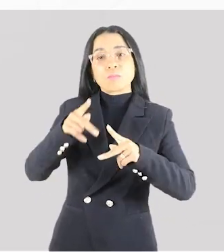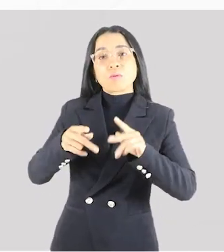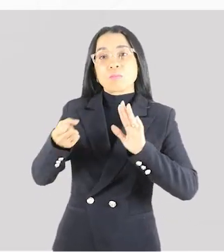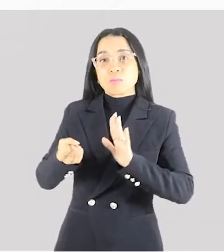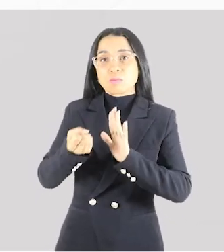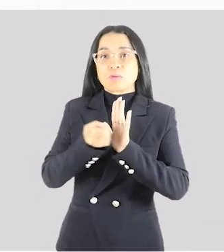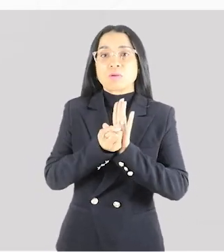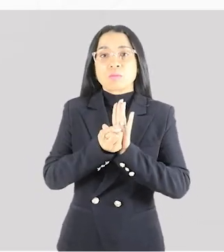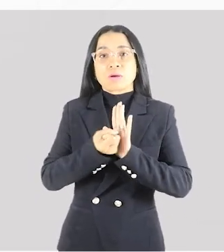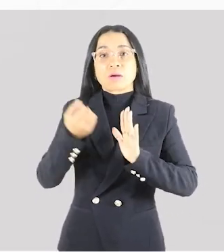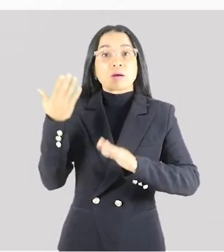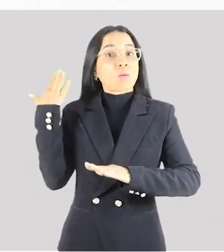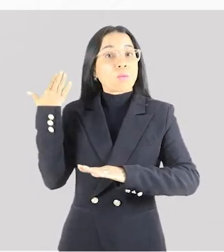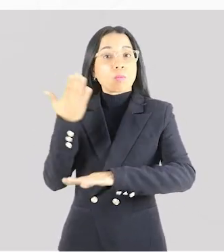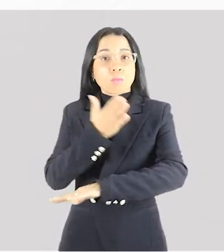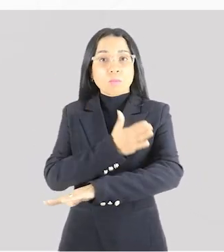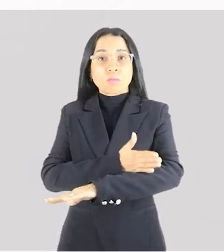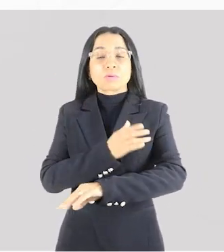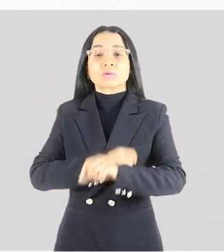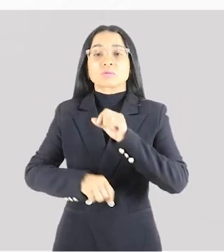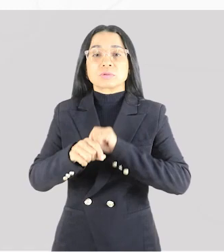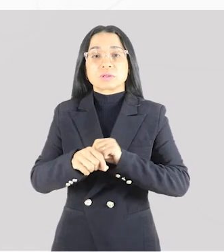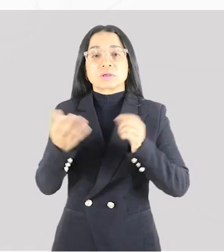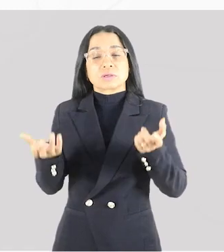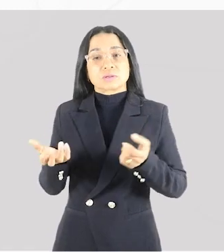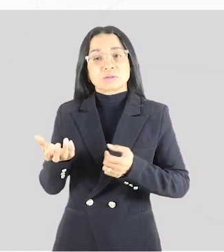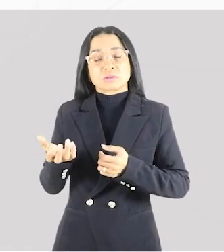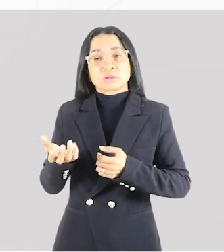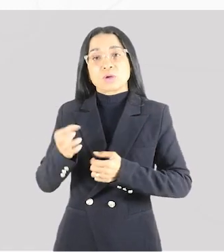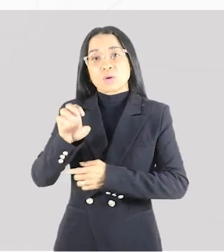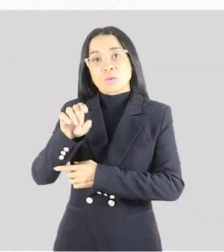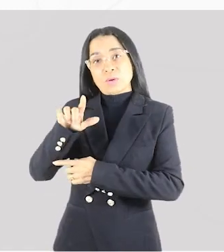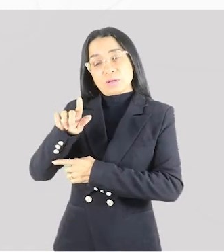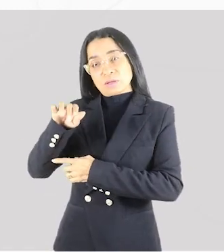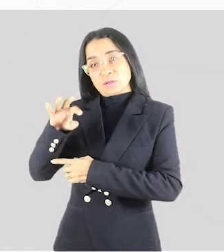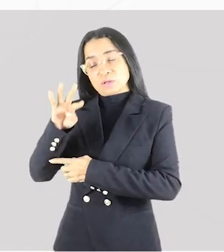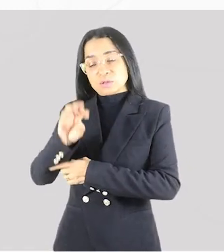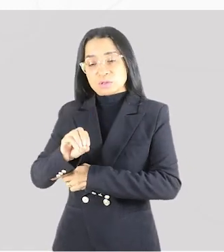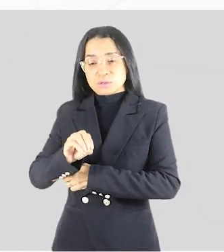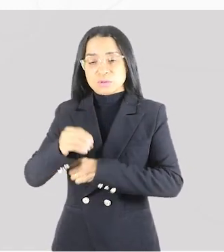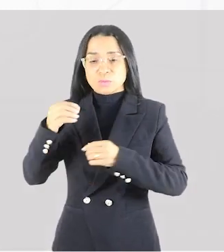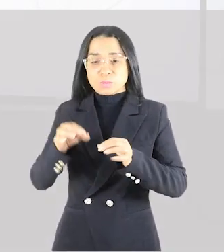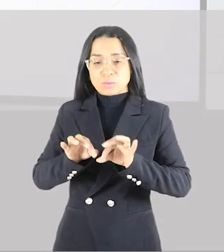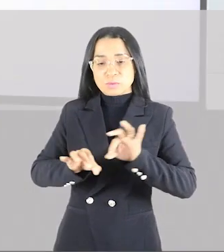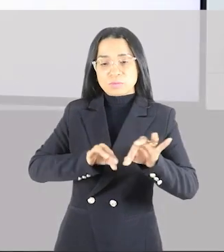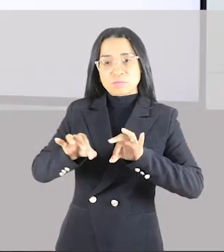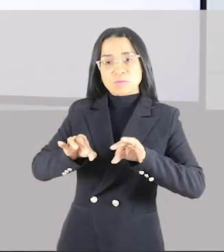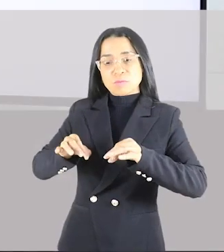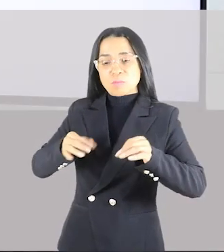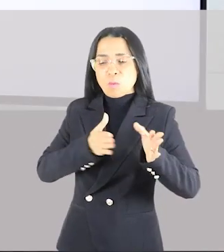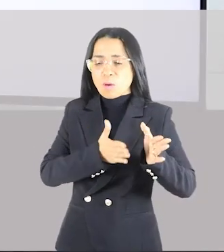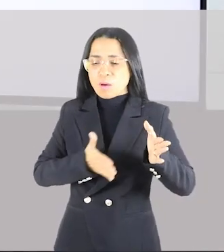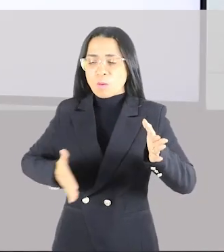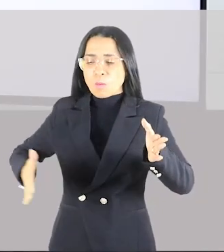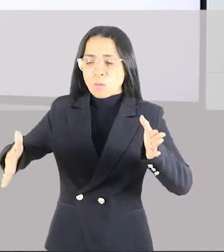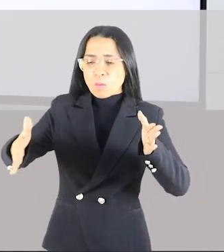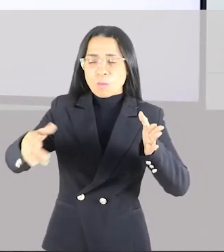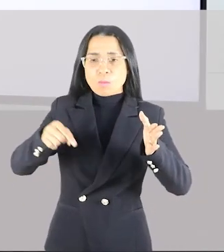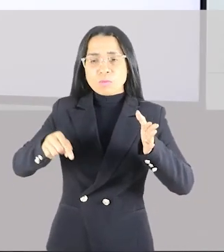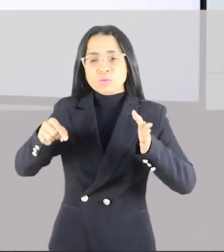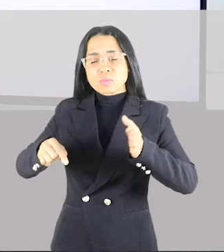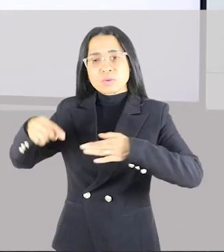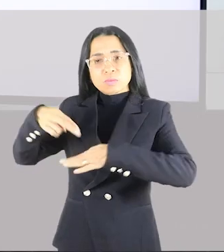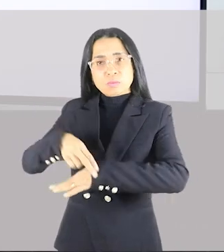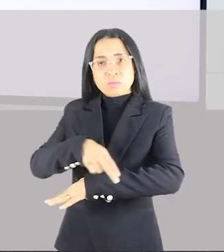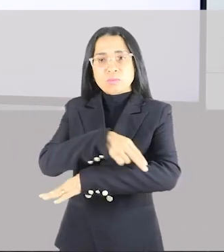o Egito Antigo. Essa civilização se formou ao longo de um rio, que é o Rio Nilo, que servia